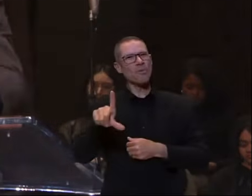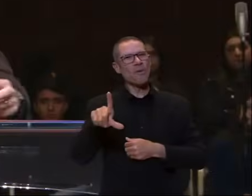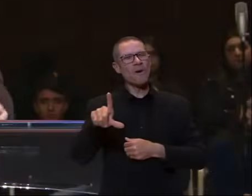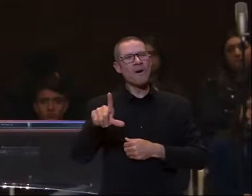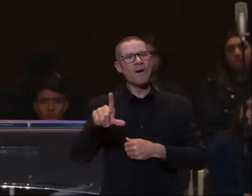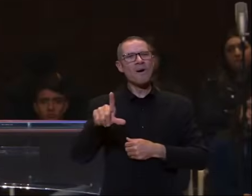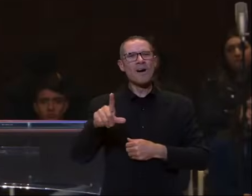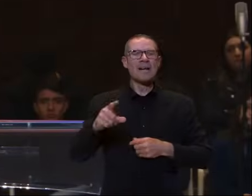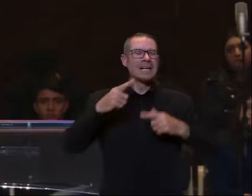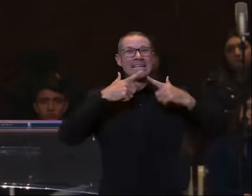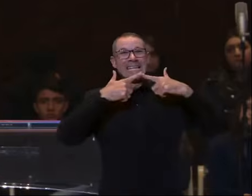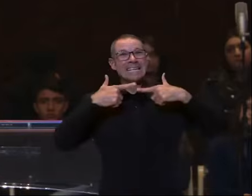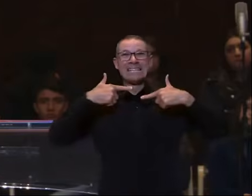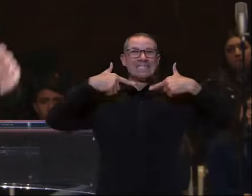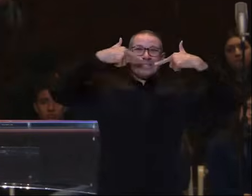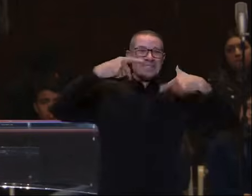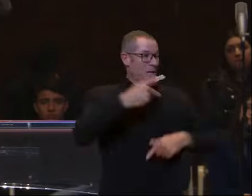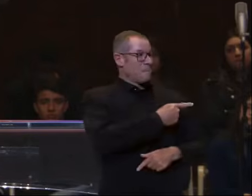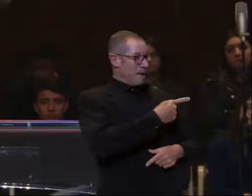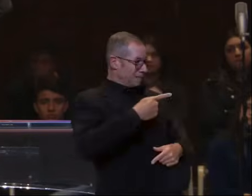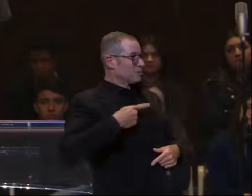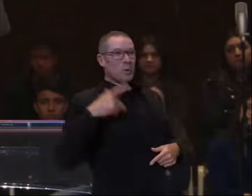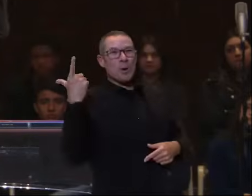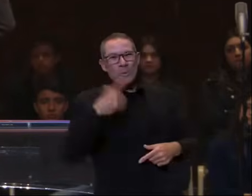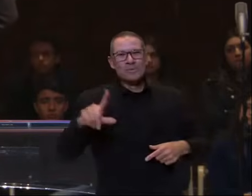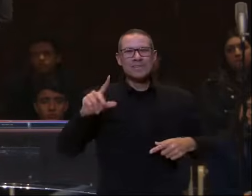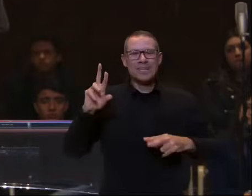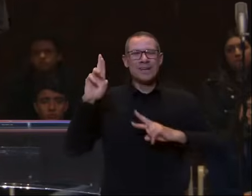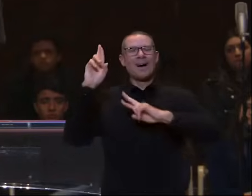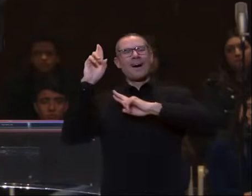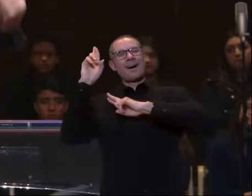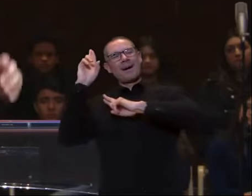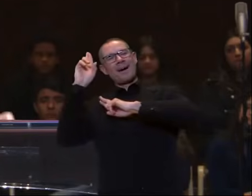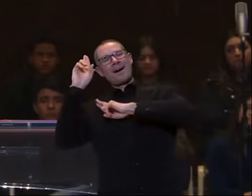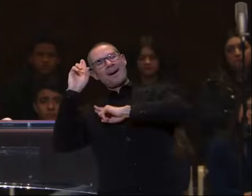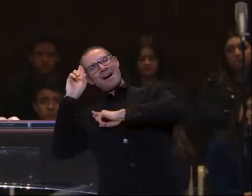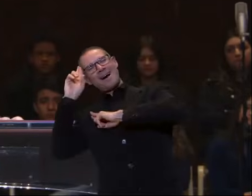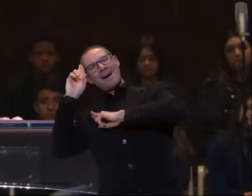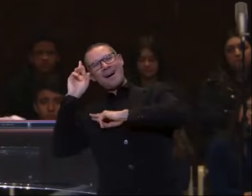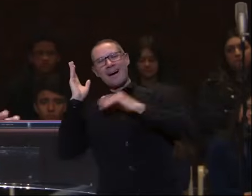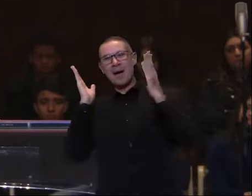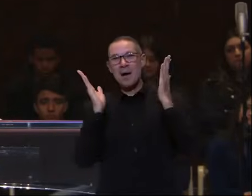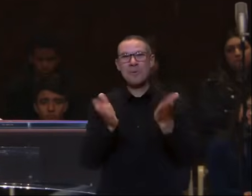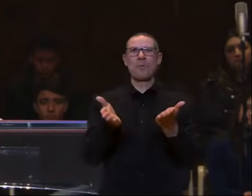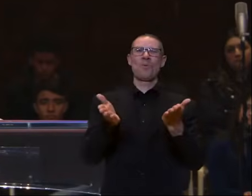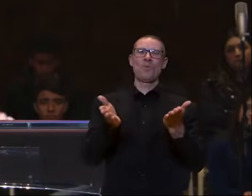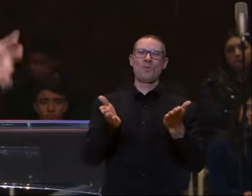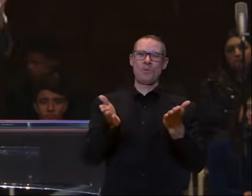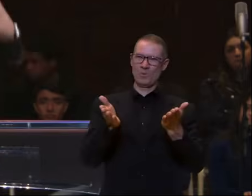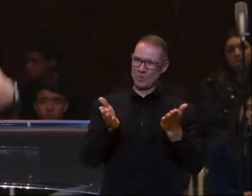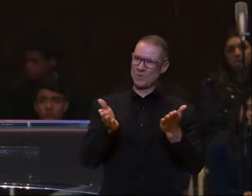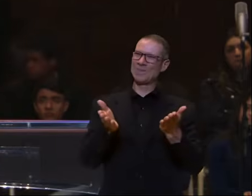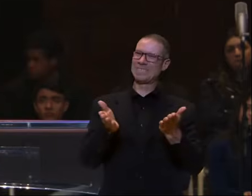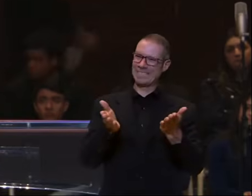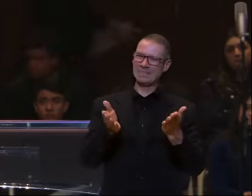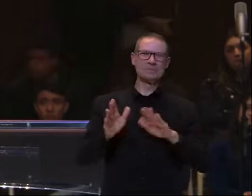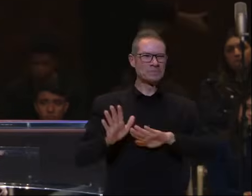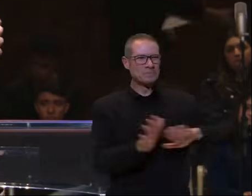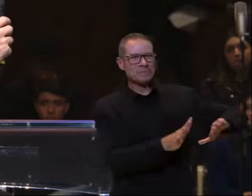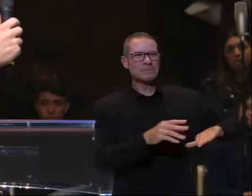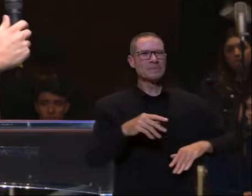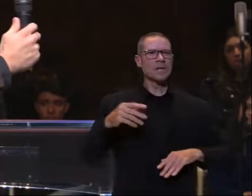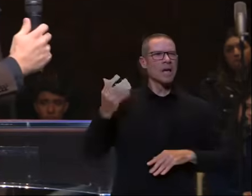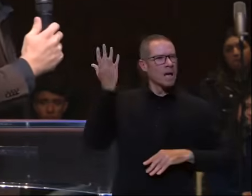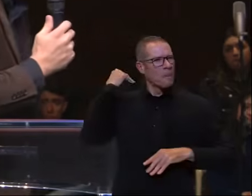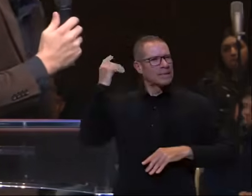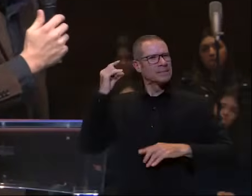Estava com um sorriso: pastor, eu estou conseguindo dormir de noite agora. Eu lembro de um acampamento que eu